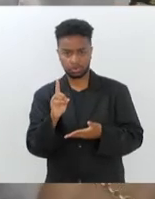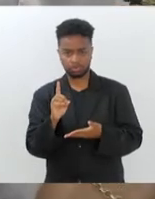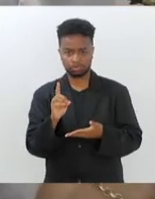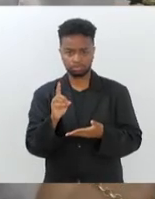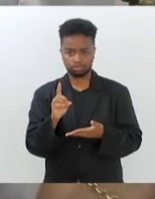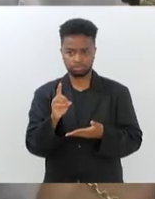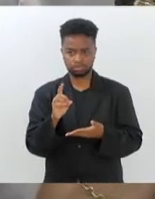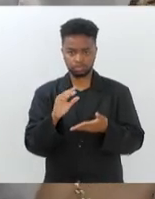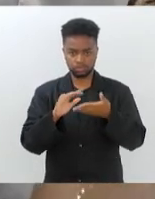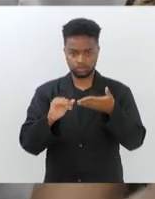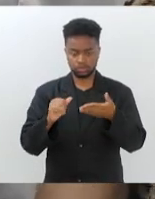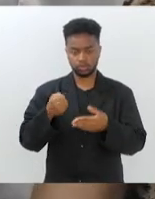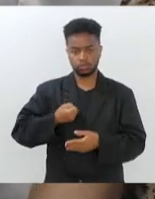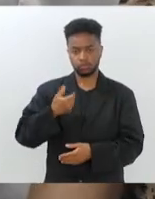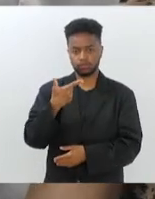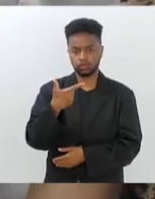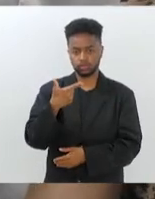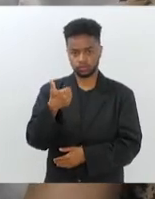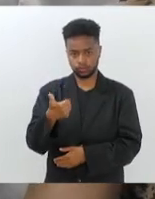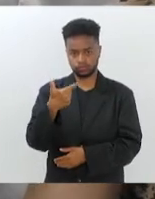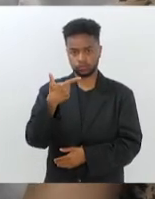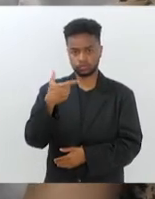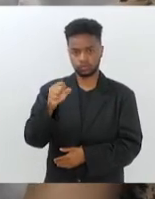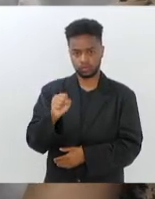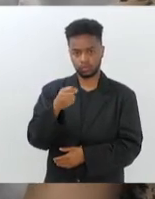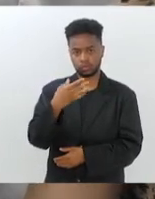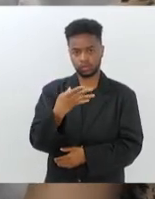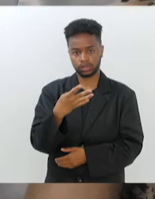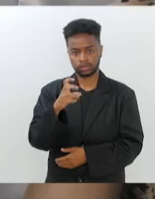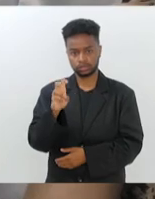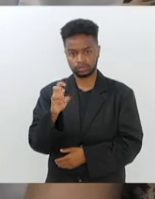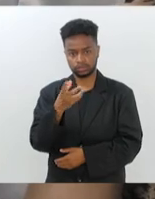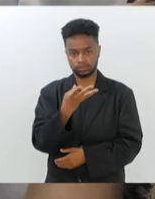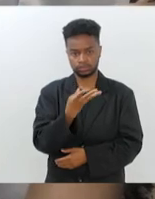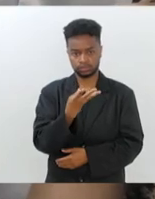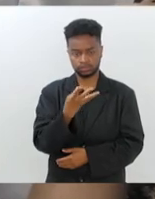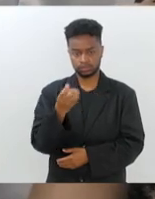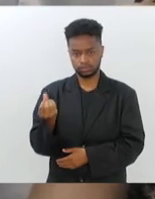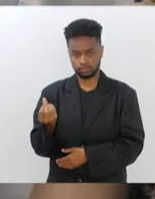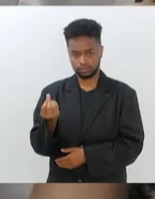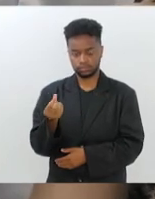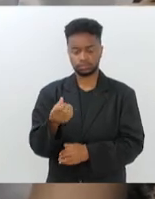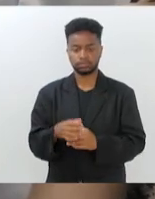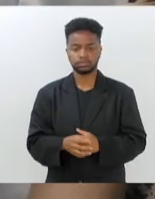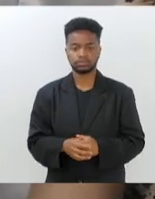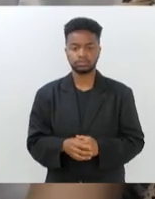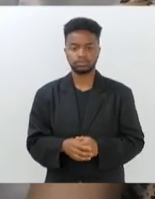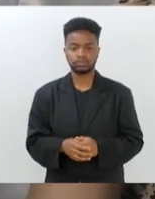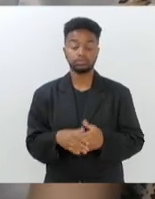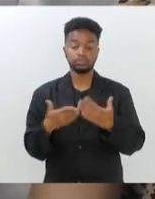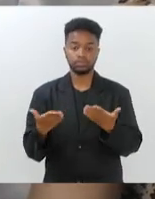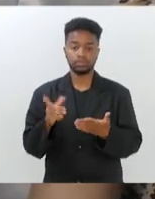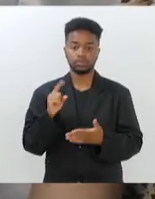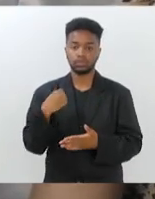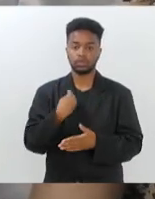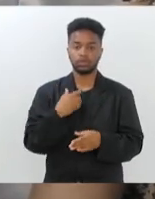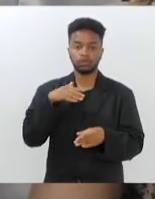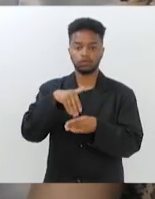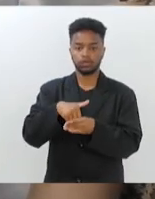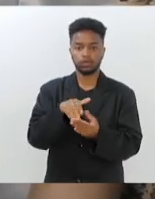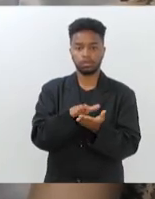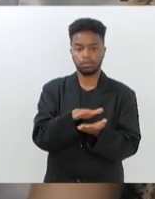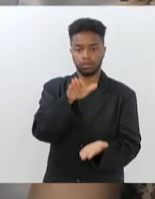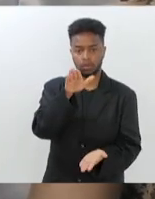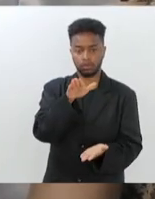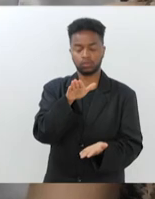retirados então foram o número 28 21 28 45 46 então para deliberar a votação